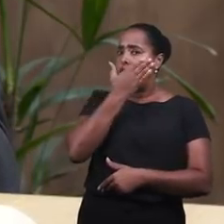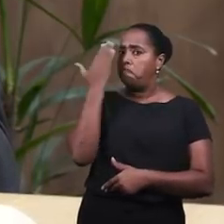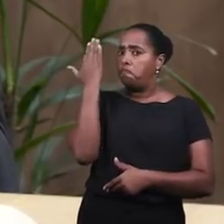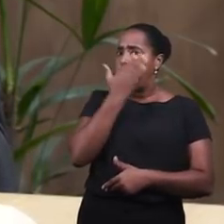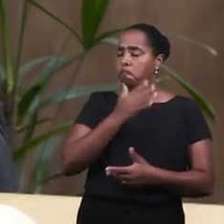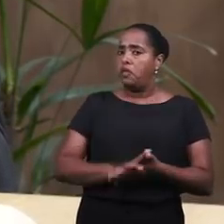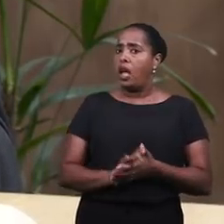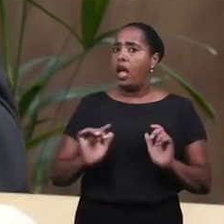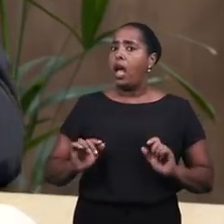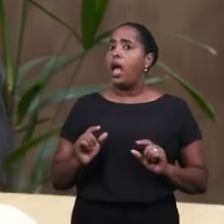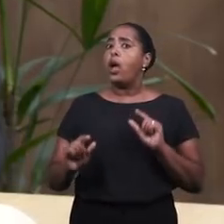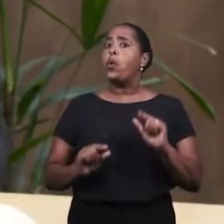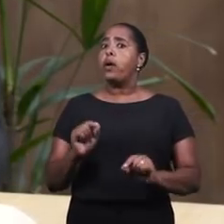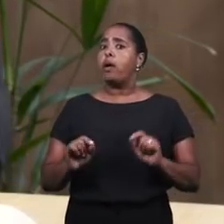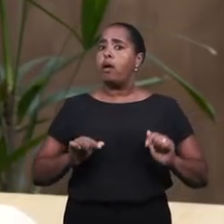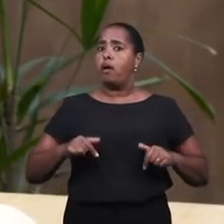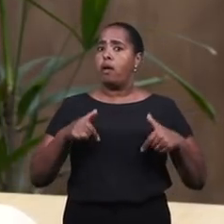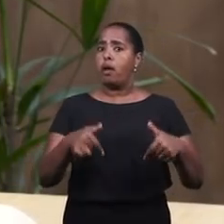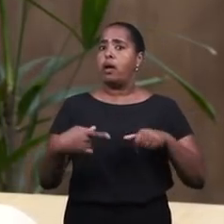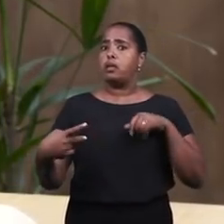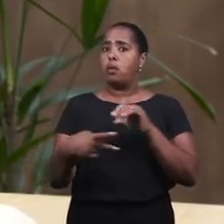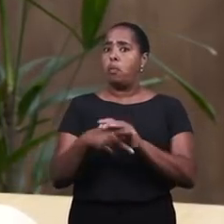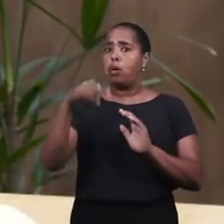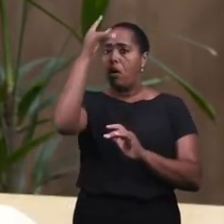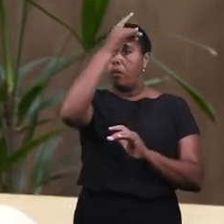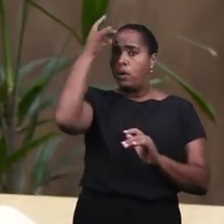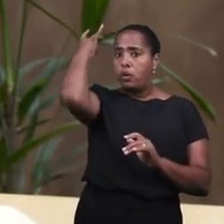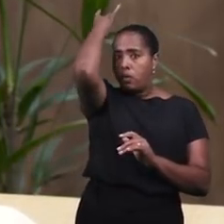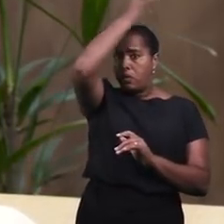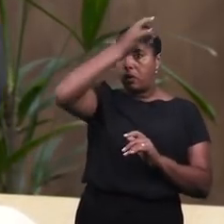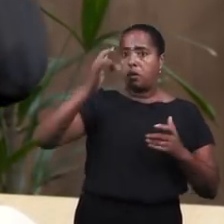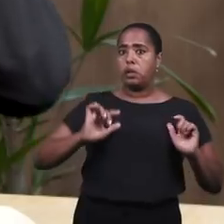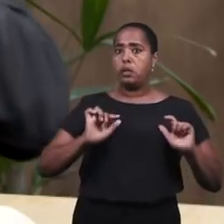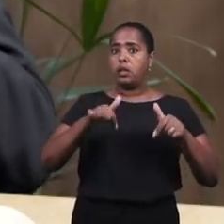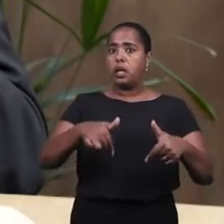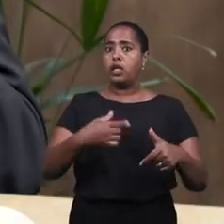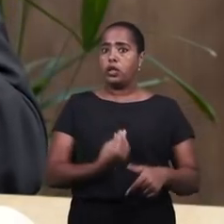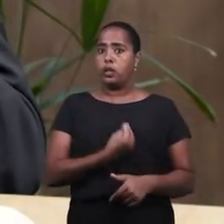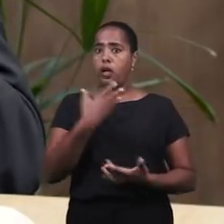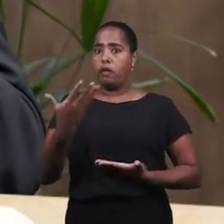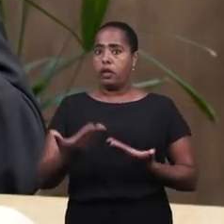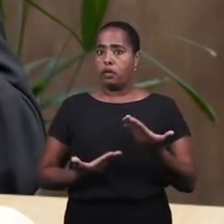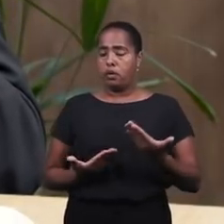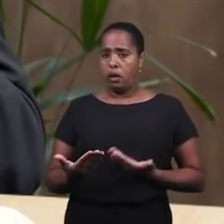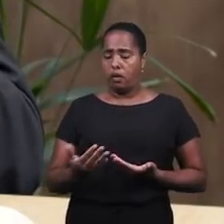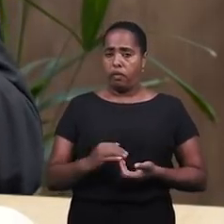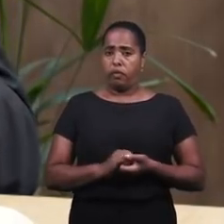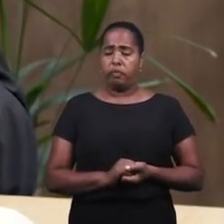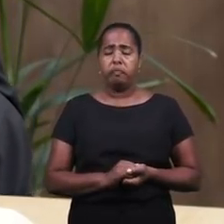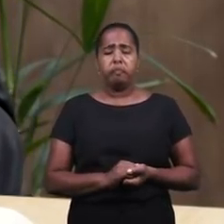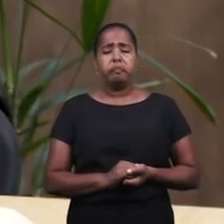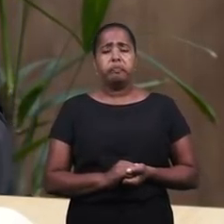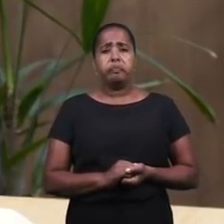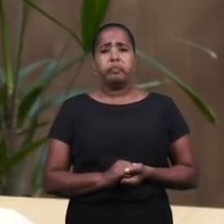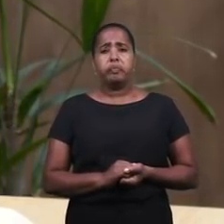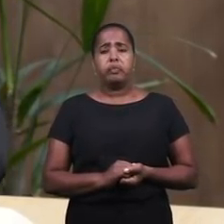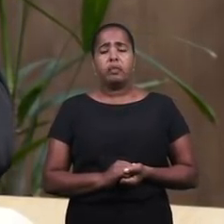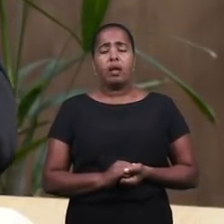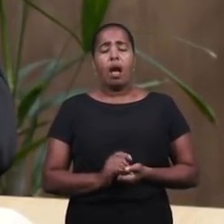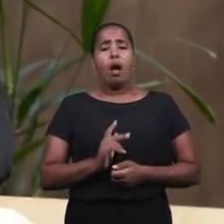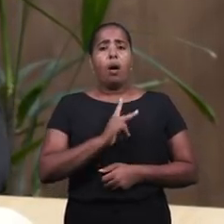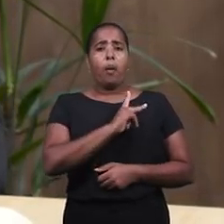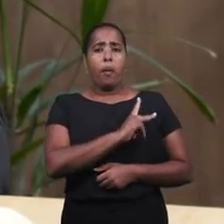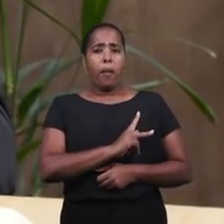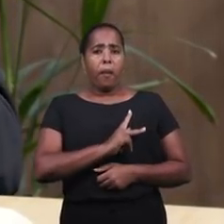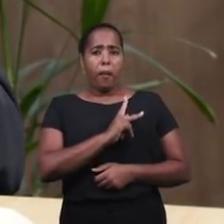não vê. Então, é uma operação do Espírito Santo na vida do crente. Aí você